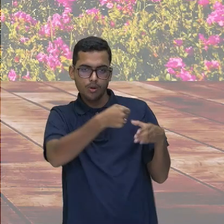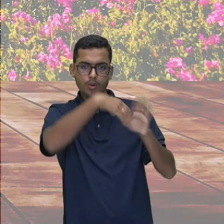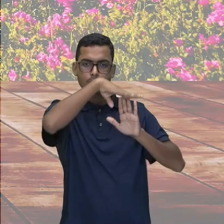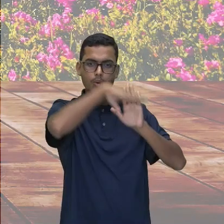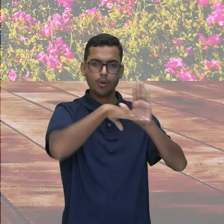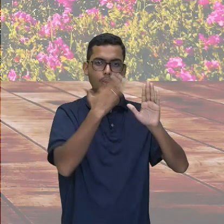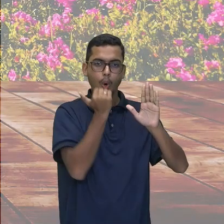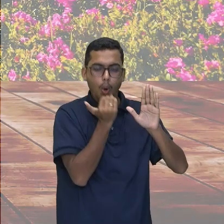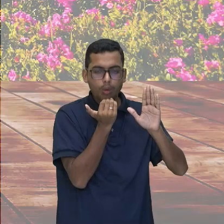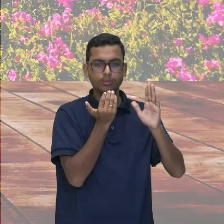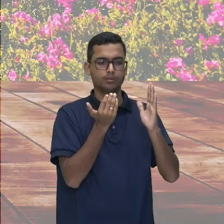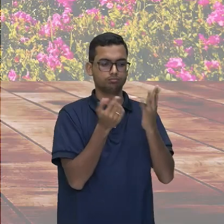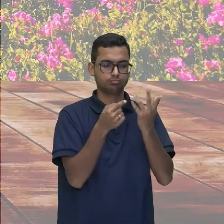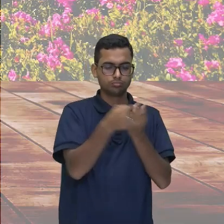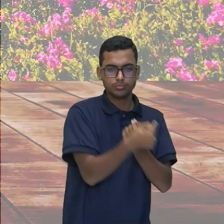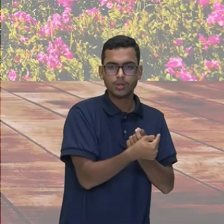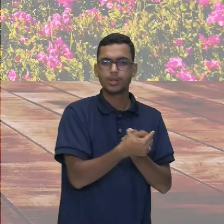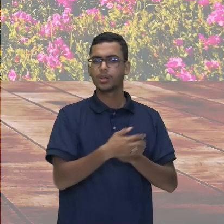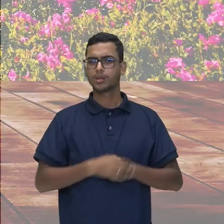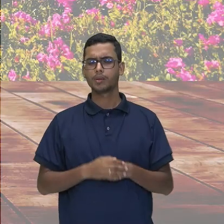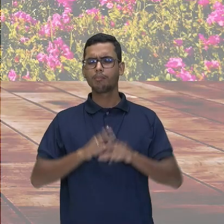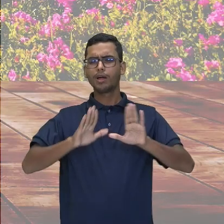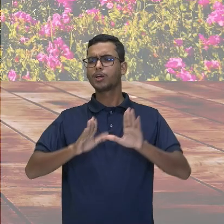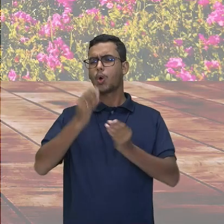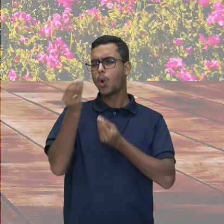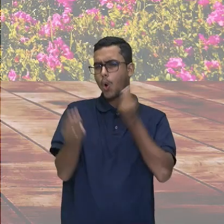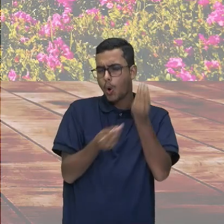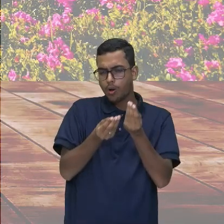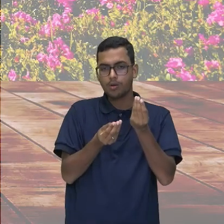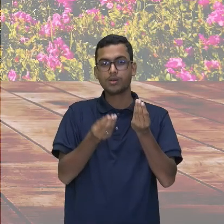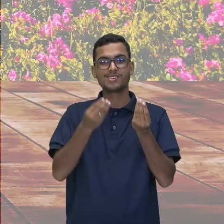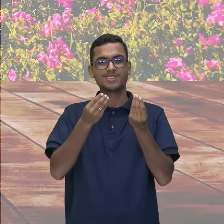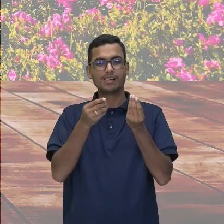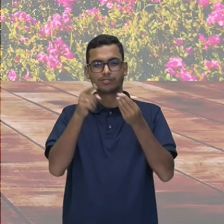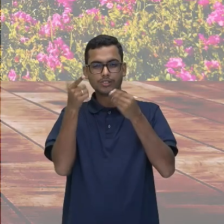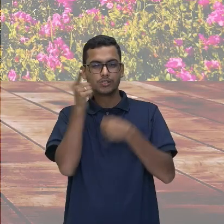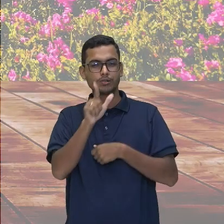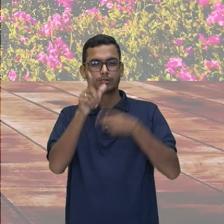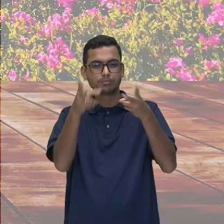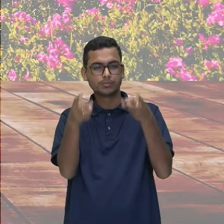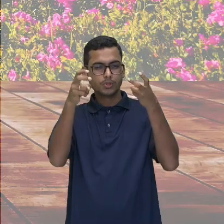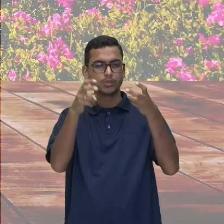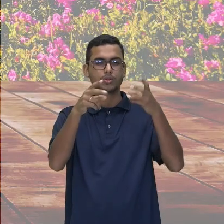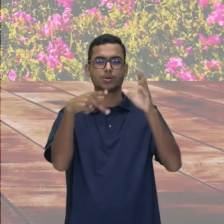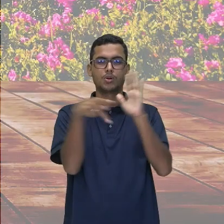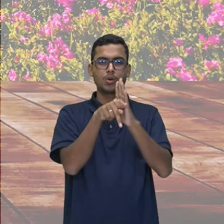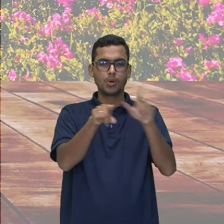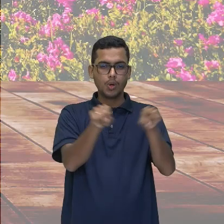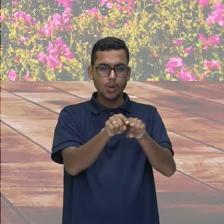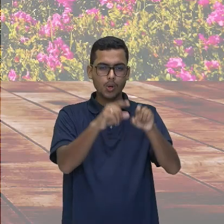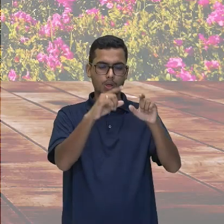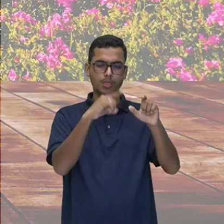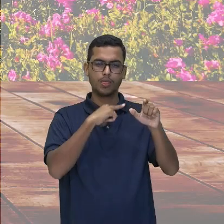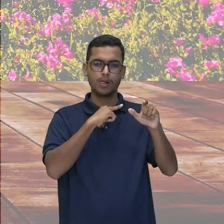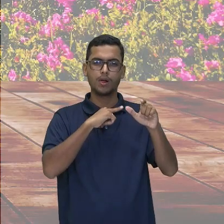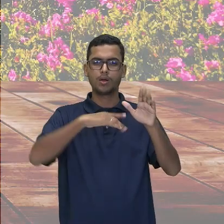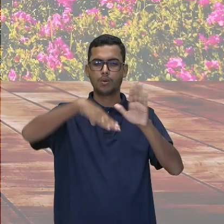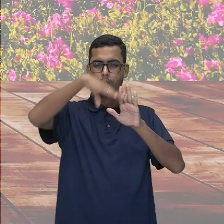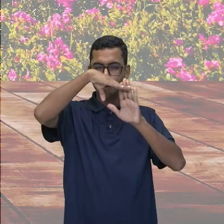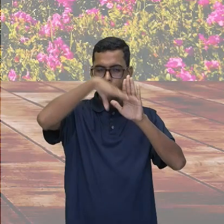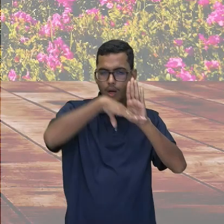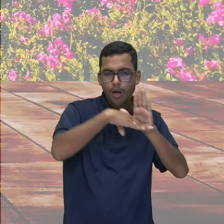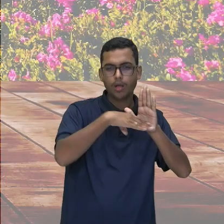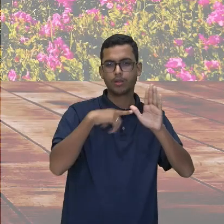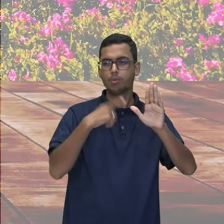uma receita. Por quê? Você observa o layout. Tem um ingrediente embaixo do outro, tem a quantidade,